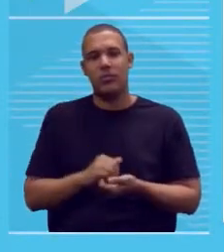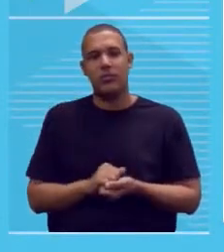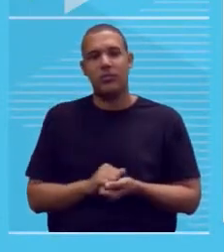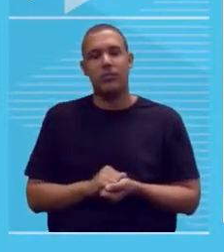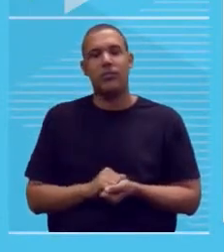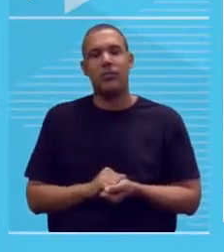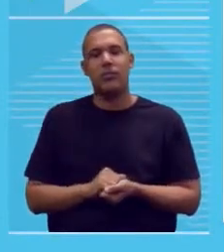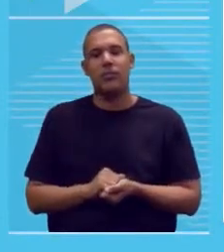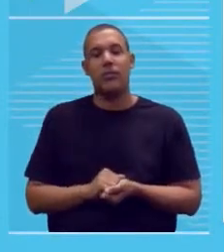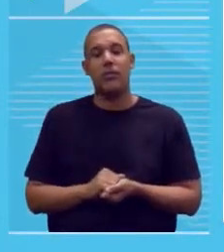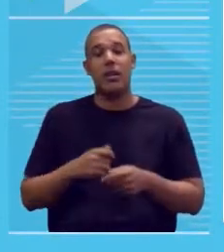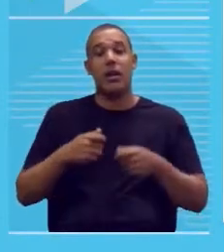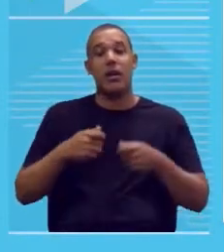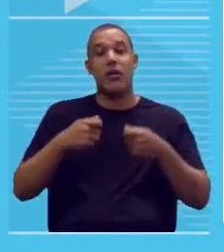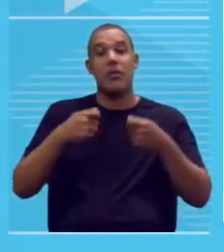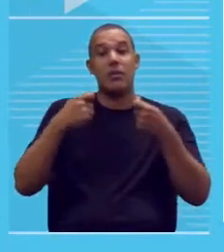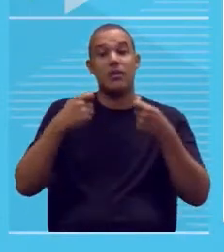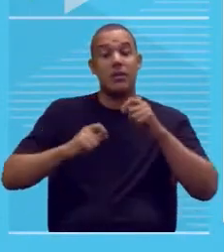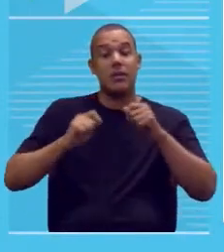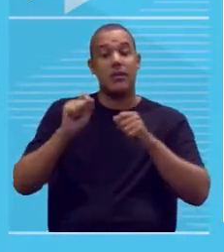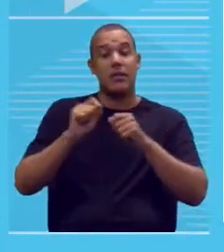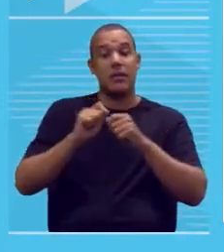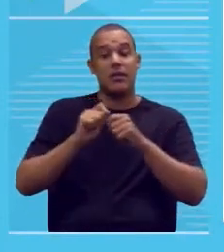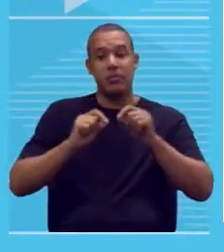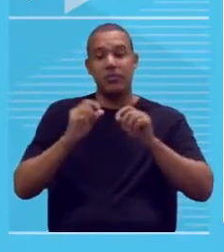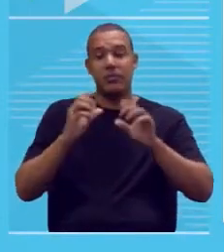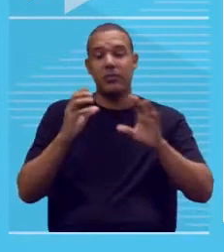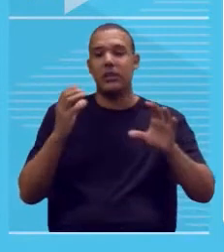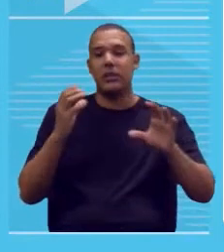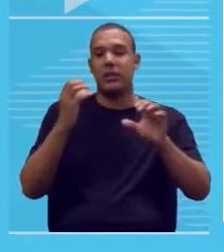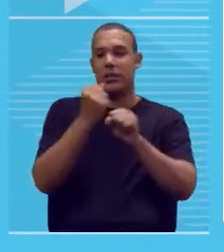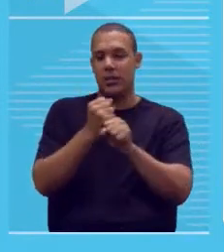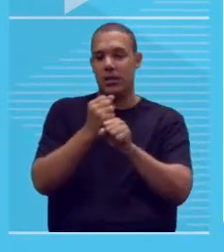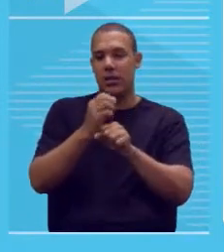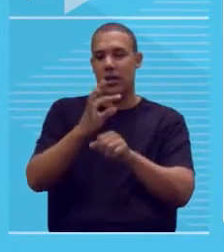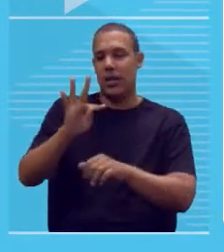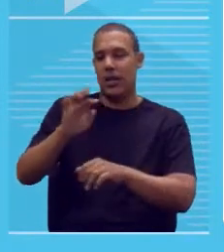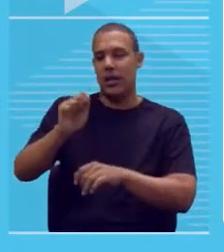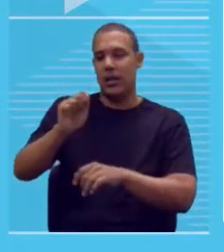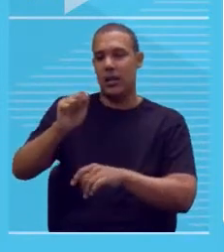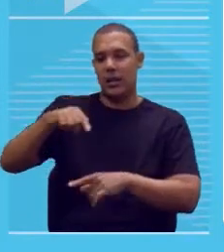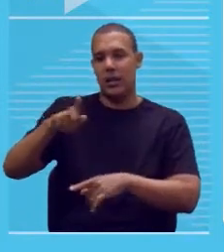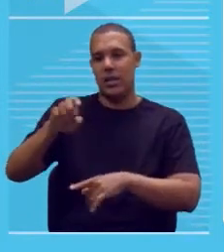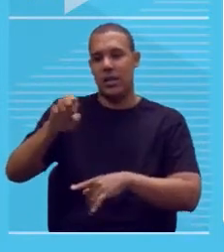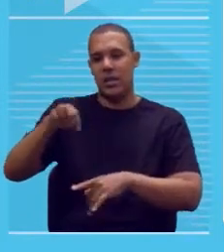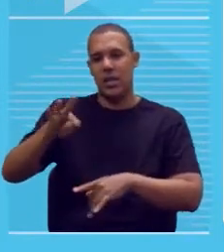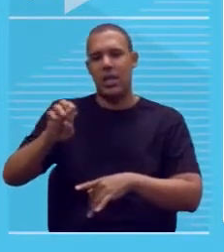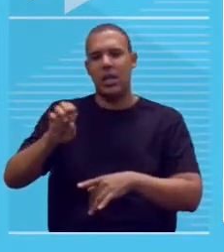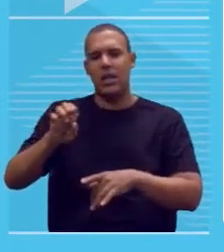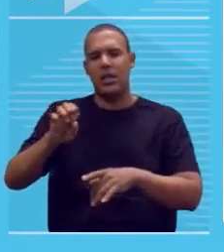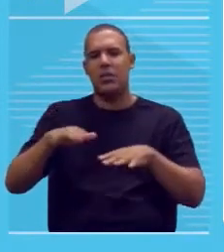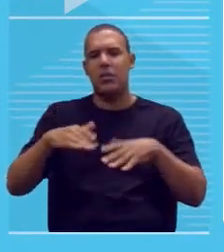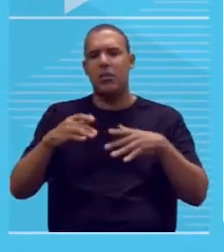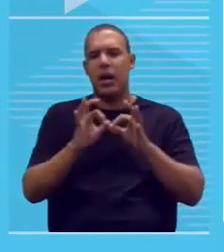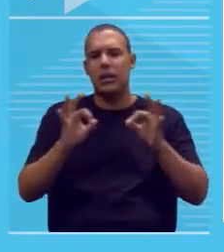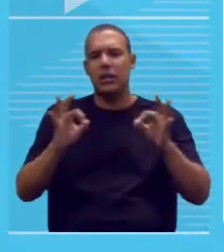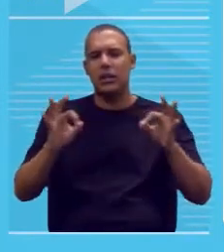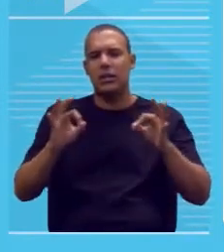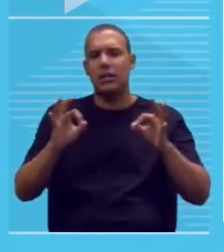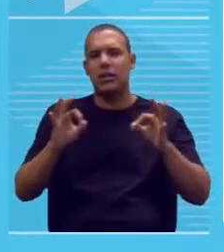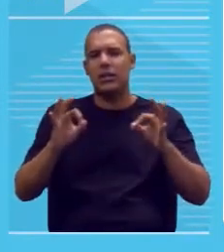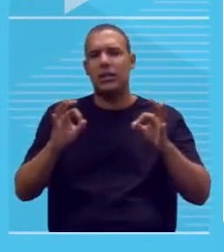é só calcular a tangente desse ângulo. Quanto é que dá essa distância aqui,